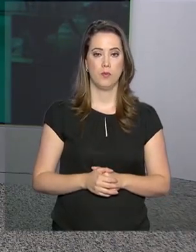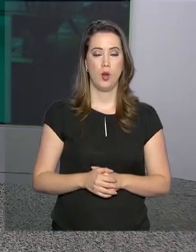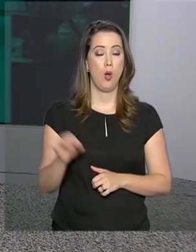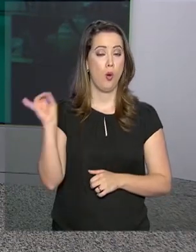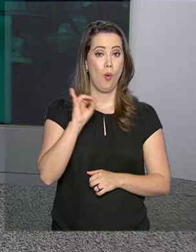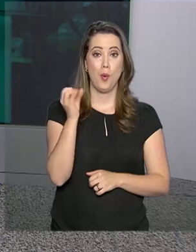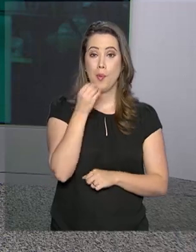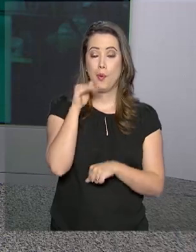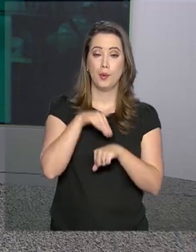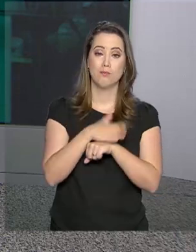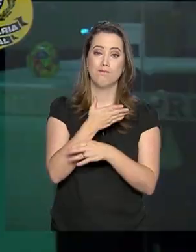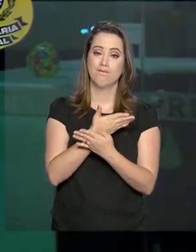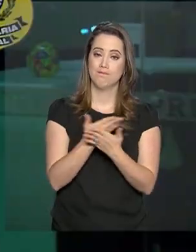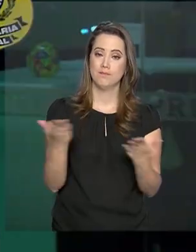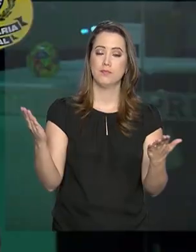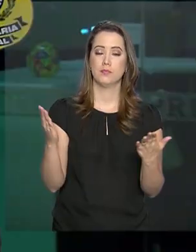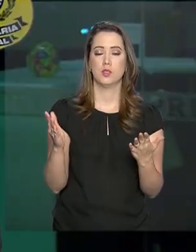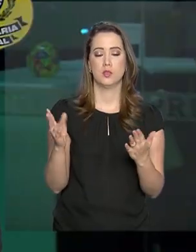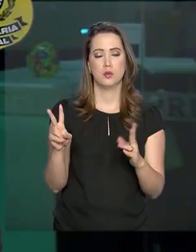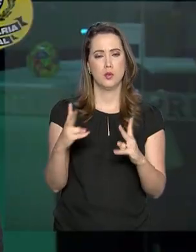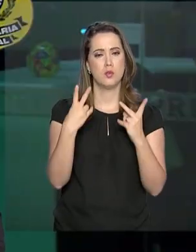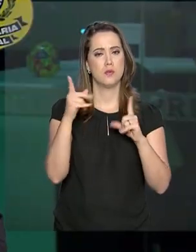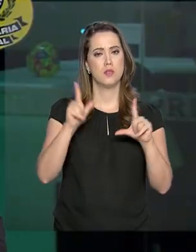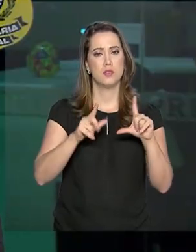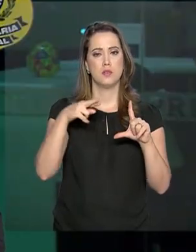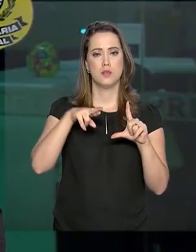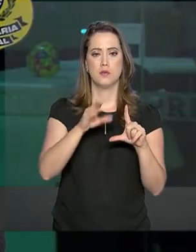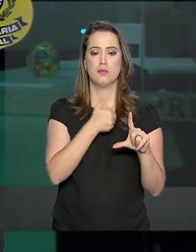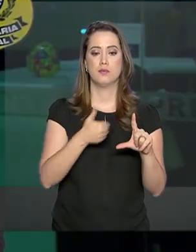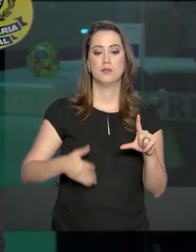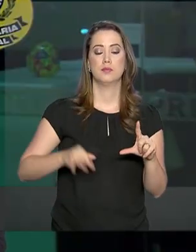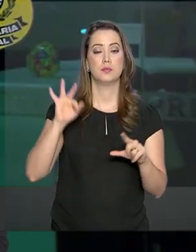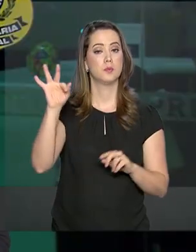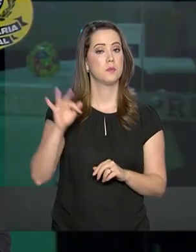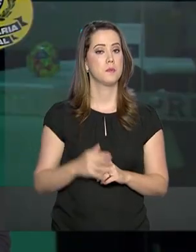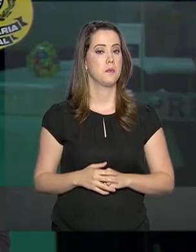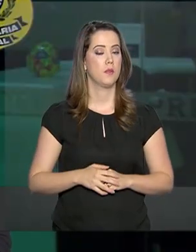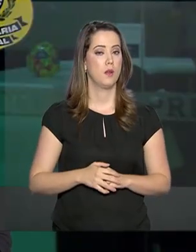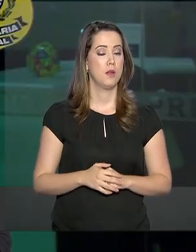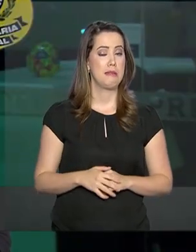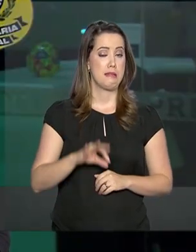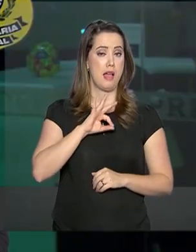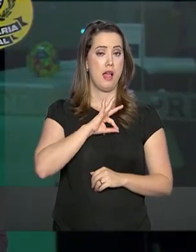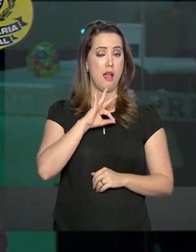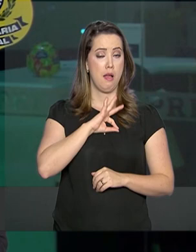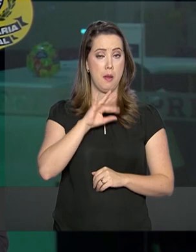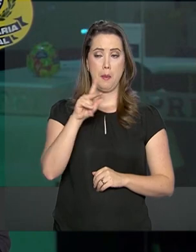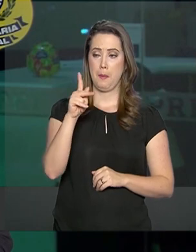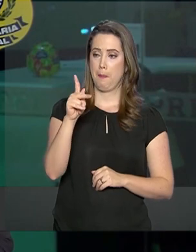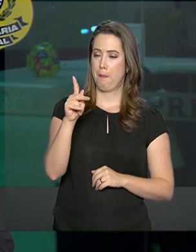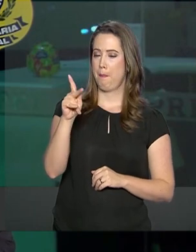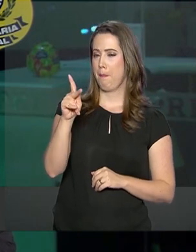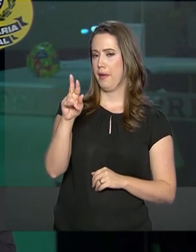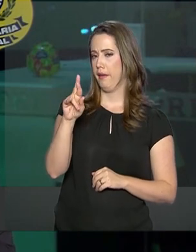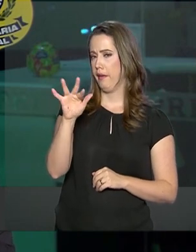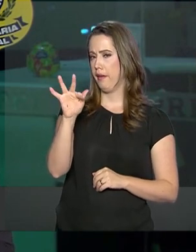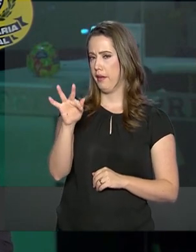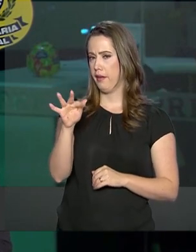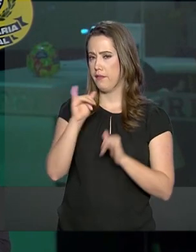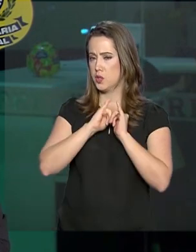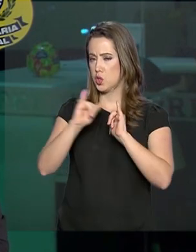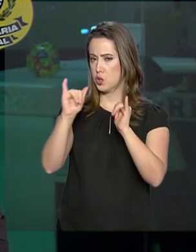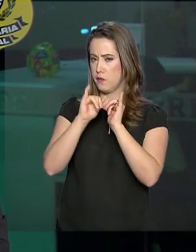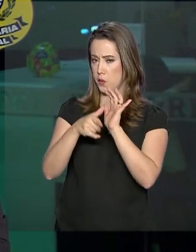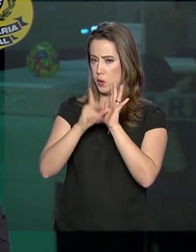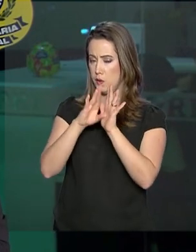Boa noite, Alessandra. Boa noite a todos que acompanham a NBR, a TV do Governo Federal. A Polícia Rodoviária Federal divulgou há pouco o balanço da